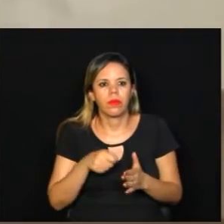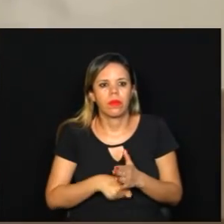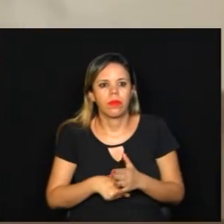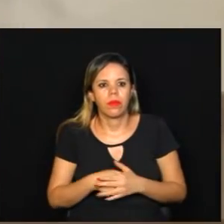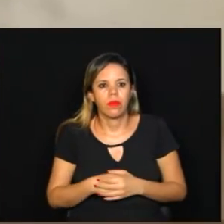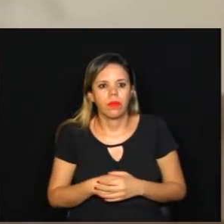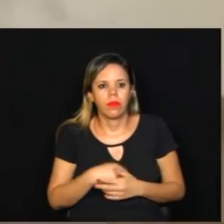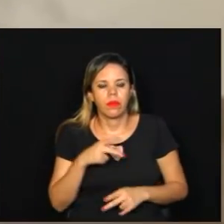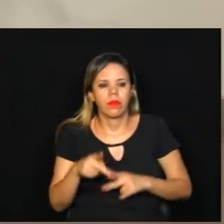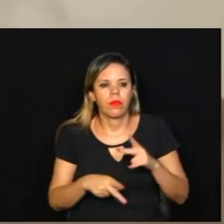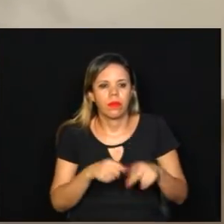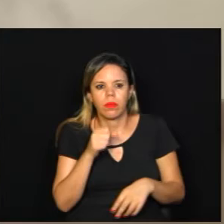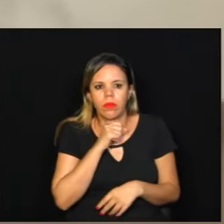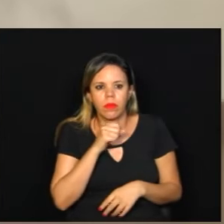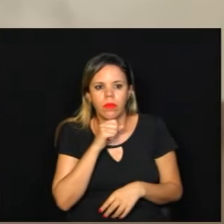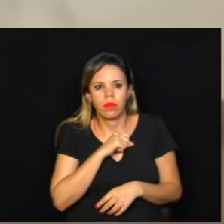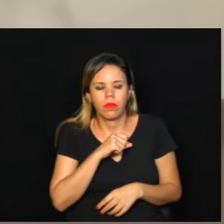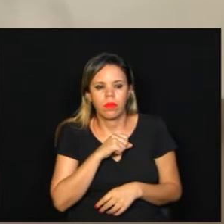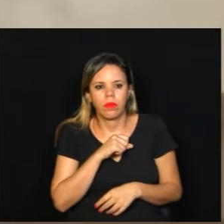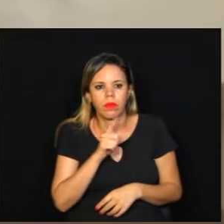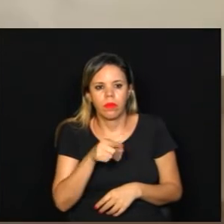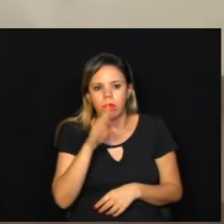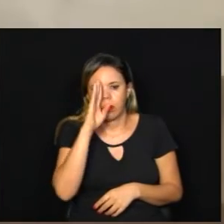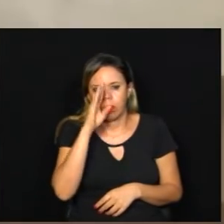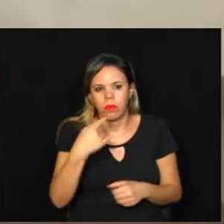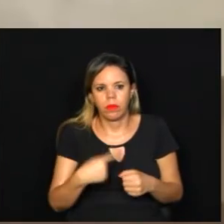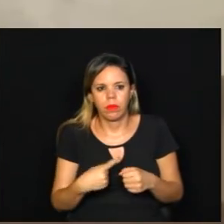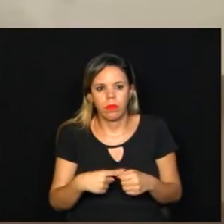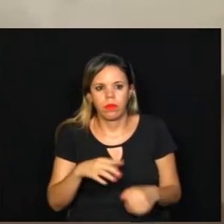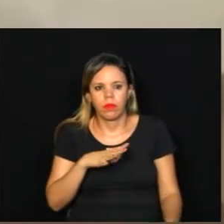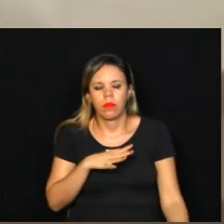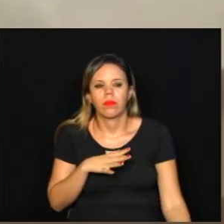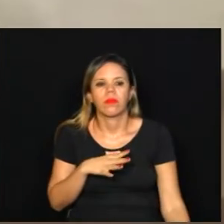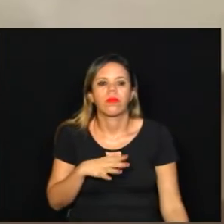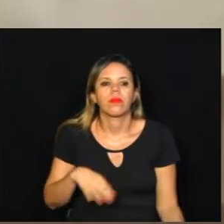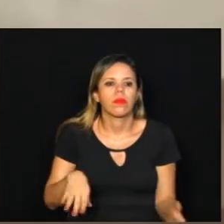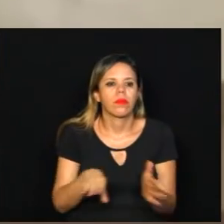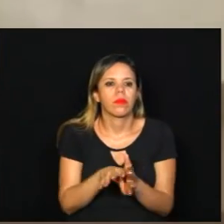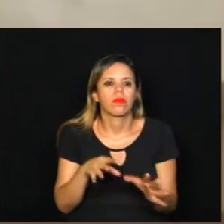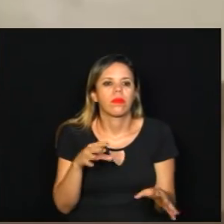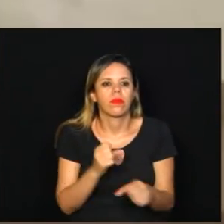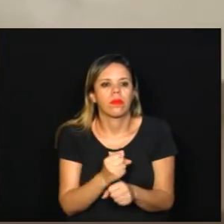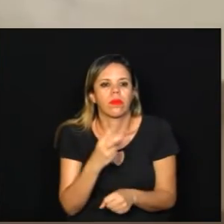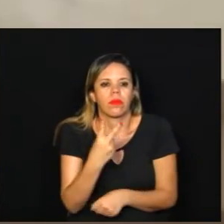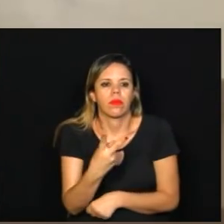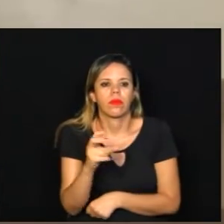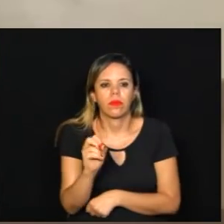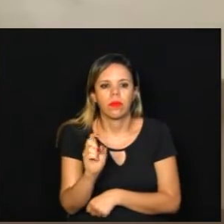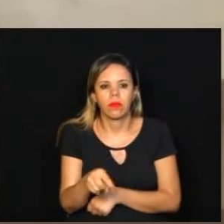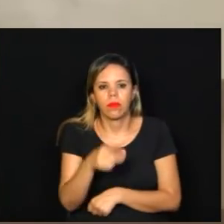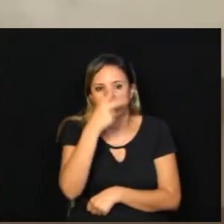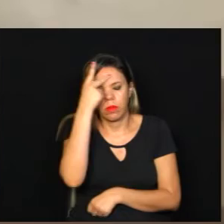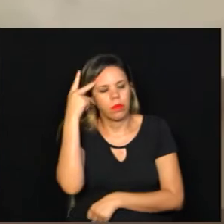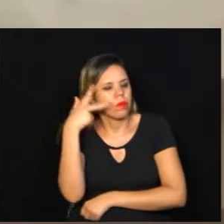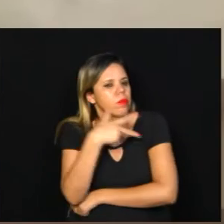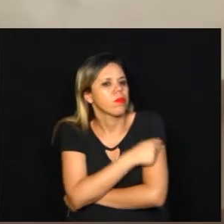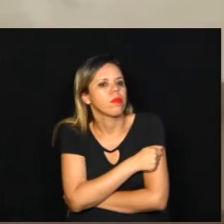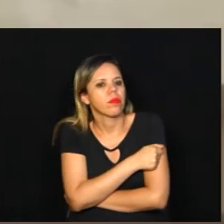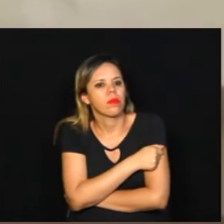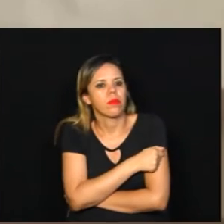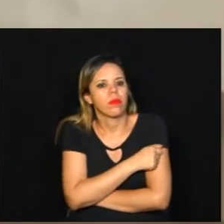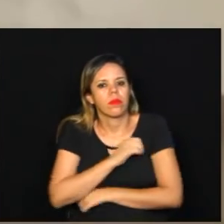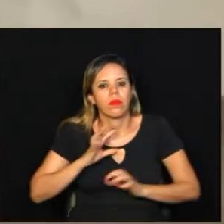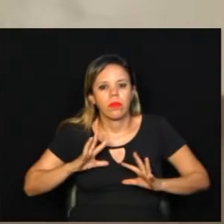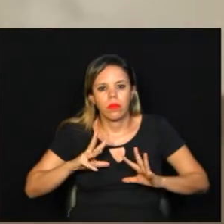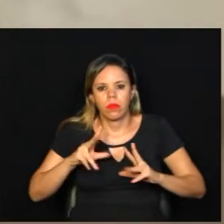os idosos. Então, isso é prioridade no município. Chegarmos no total de 250 mil pessoas vacinadas, que serão